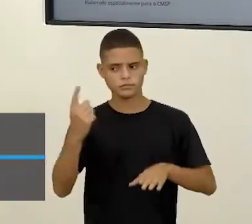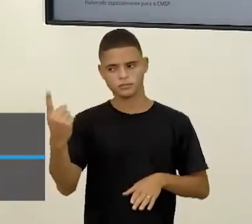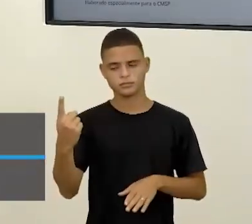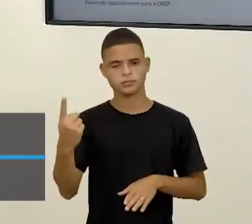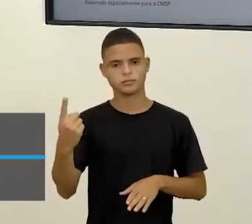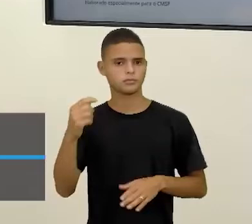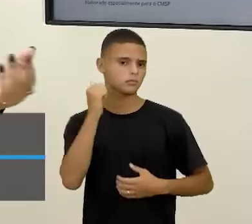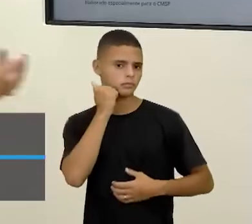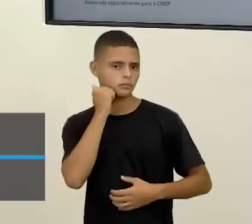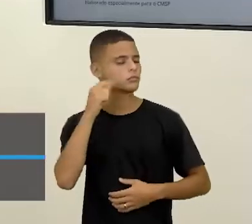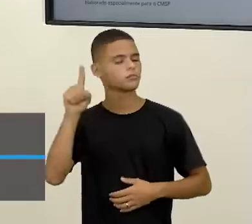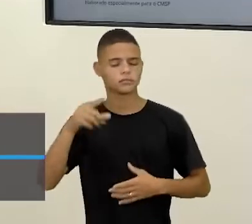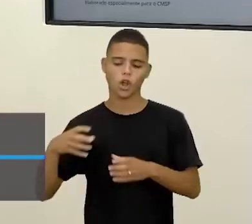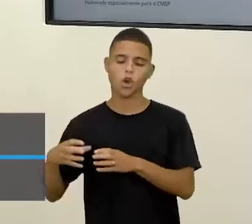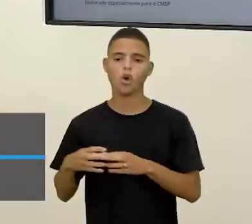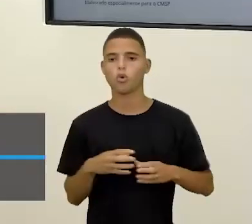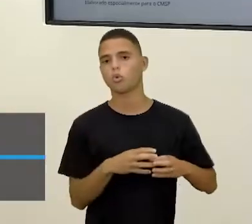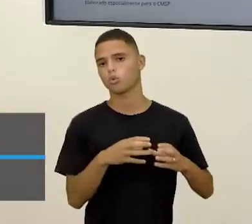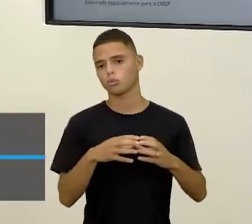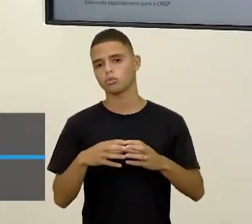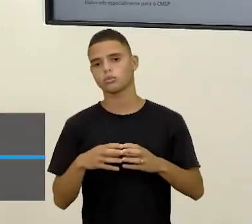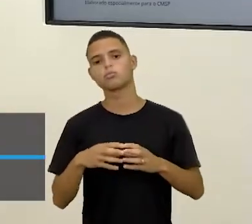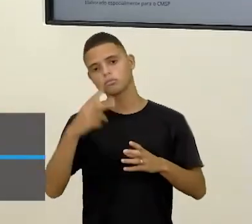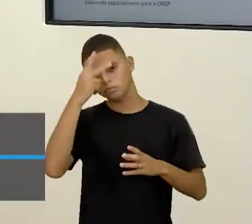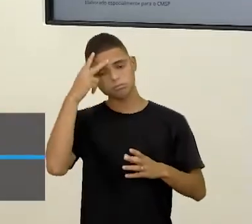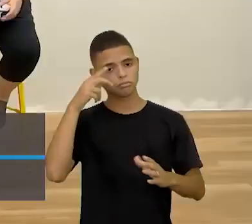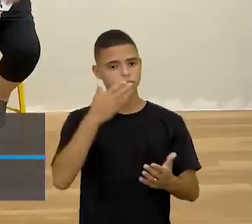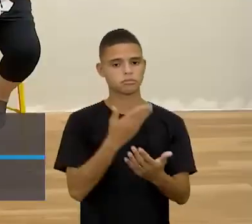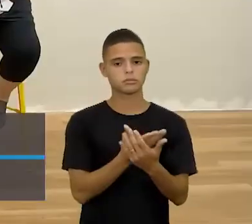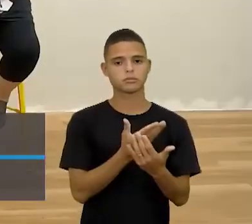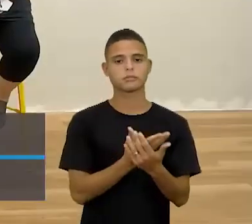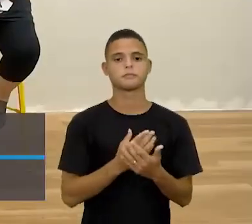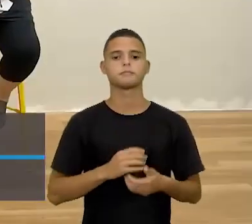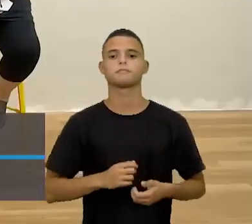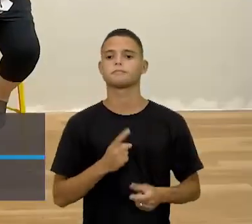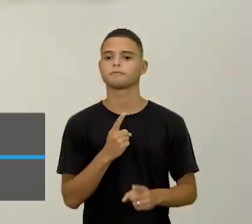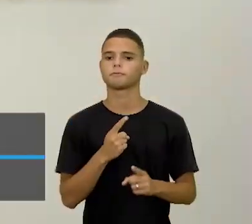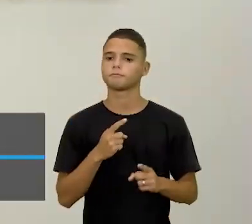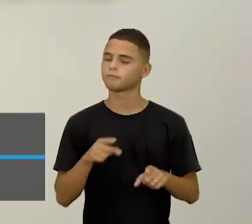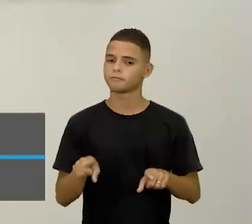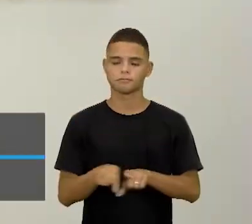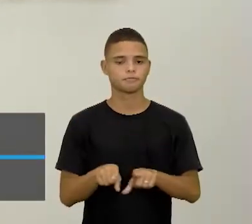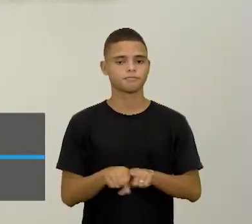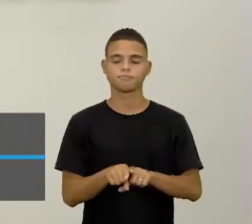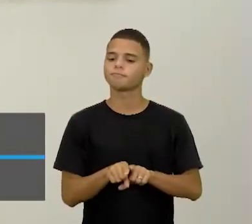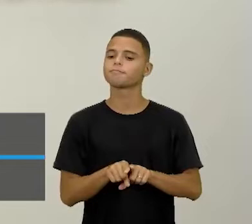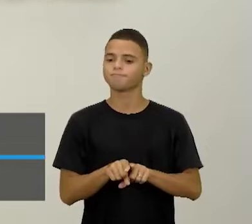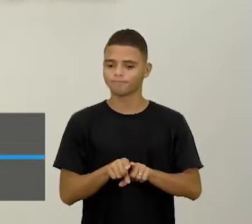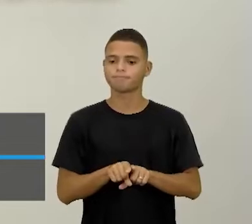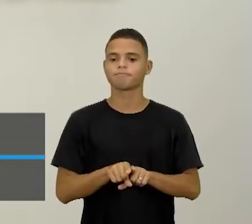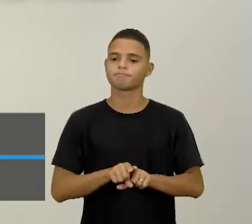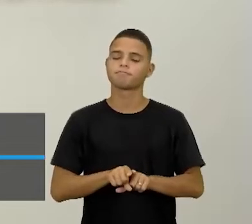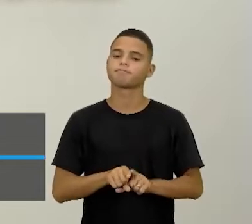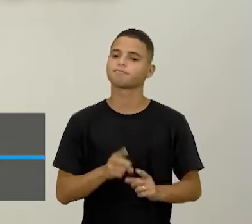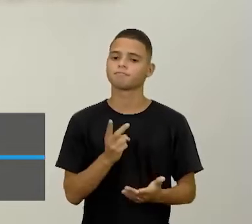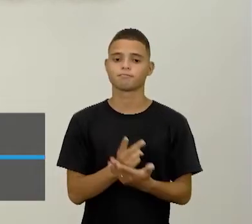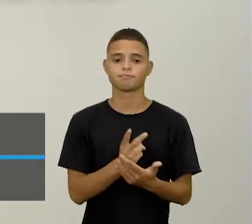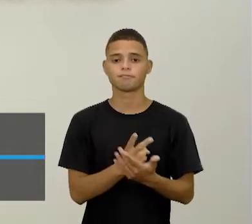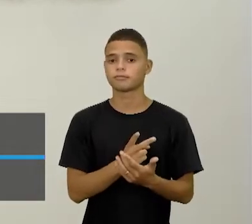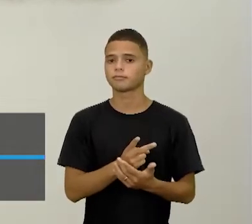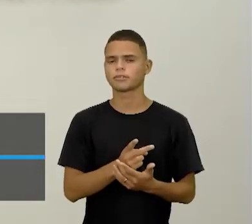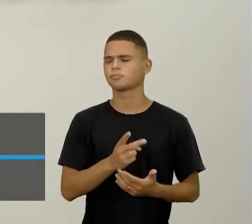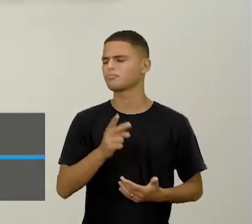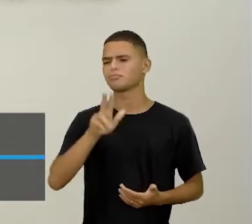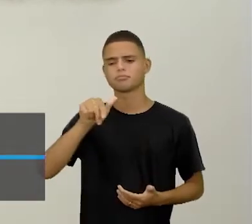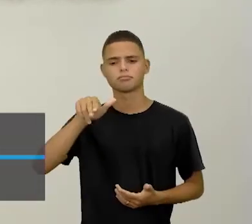mas é o trabalho de um conjunto de pessoas que se dedicaram a isso, né? Sempre, né? A ciência, ela é feita de conjunto. Então, eu não consigo